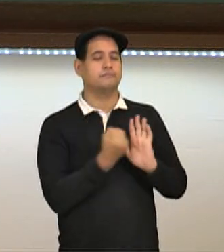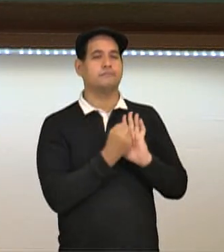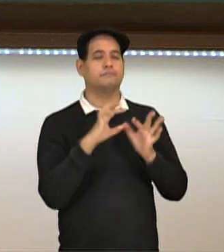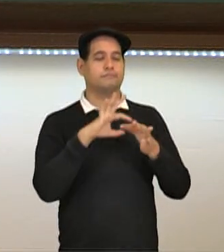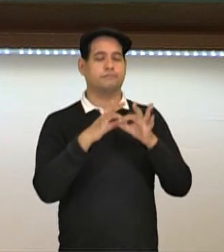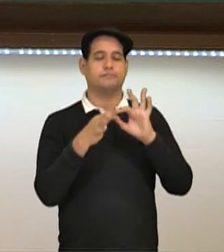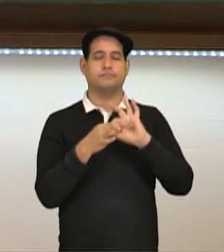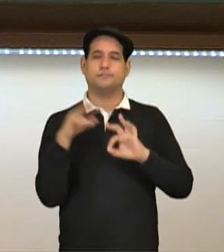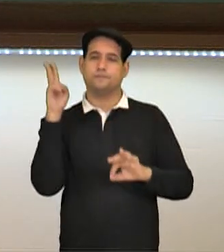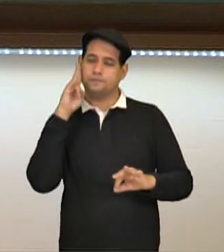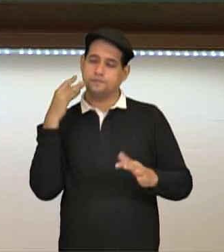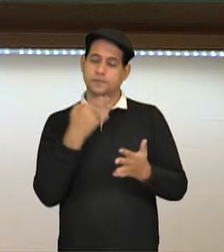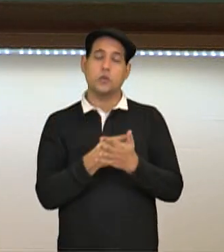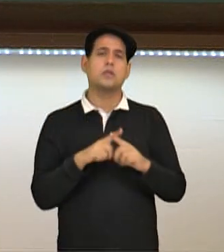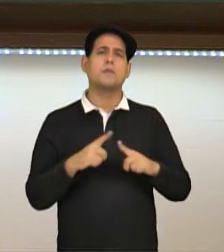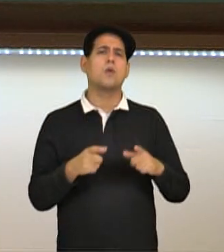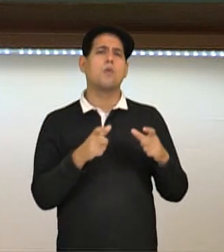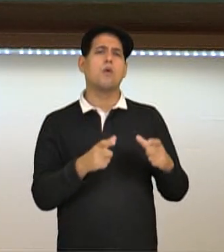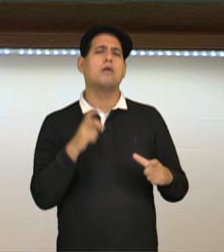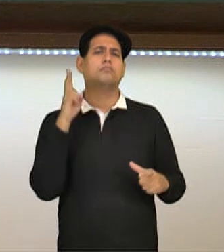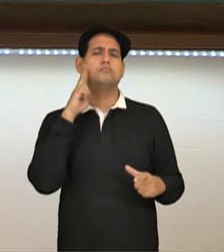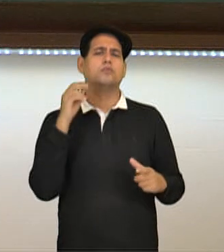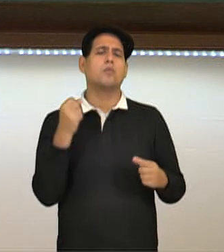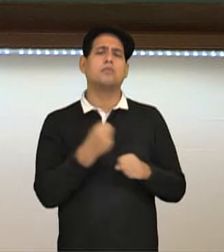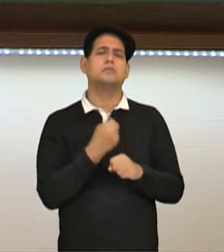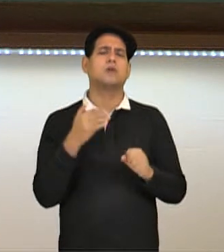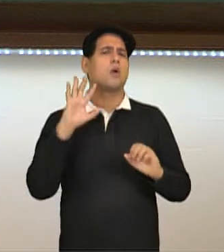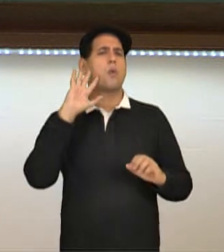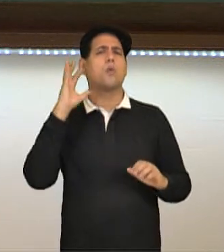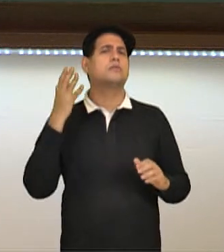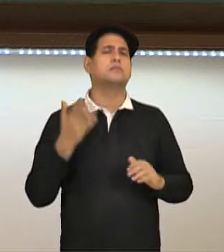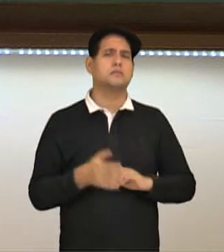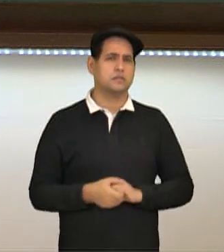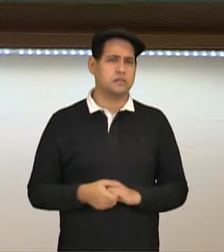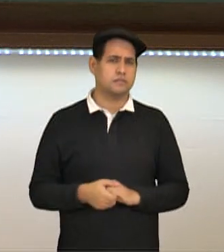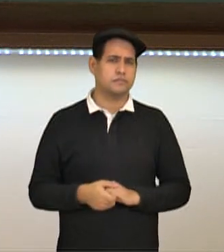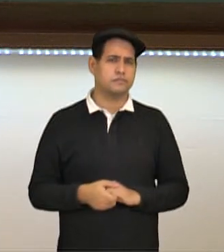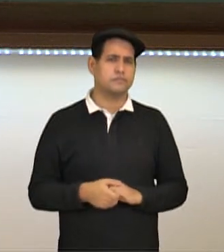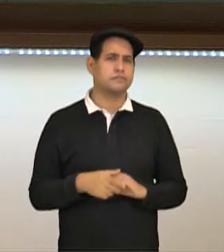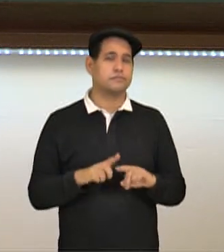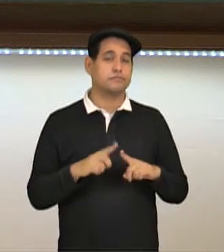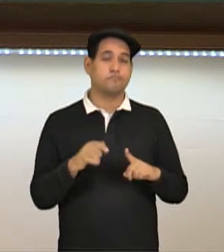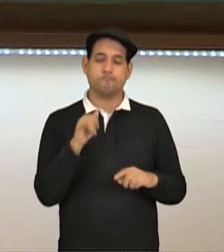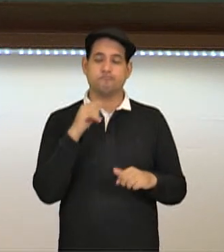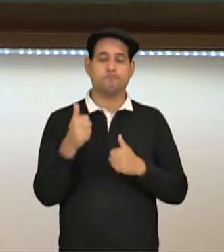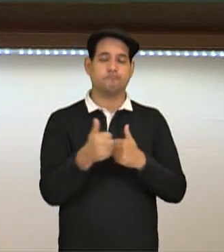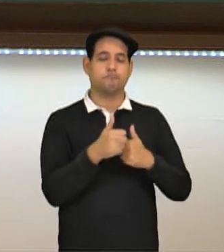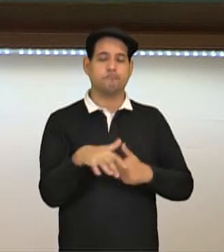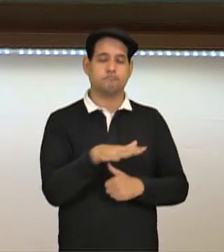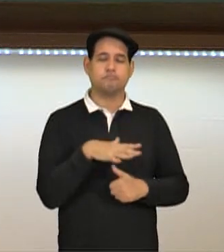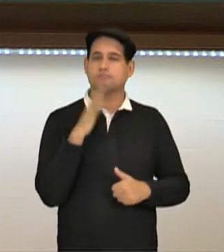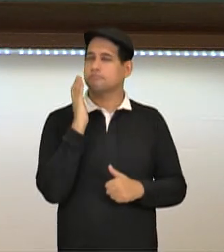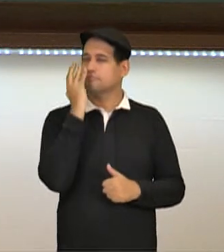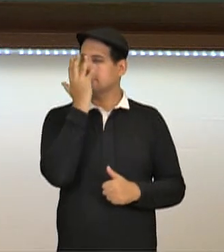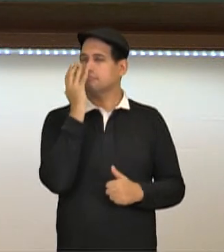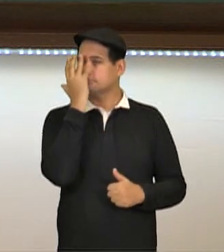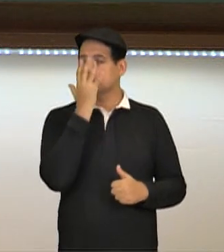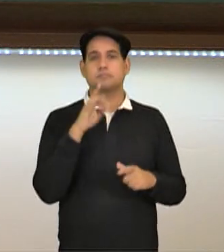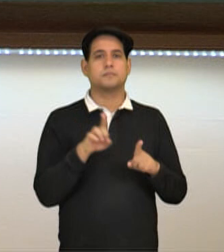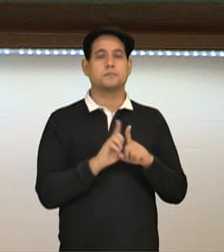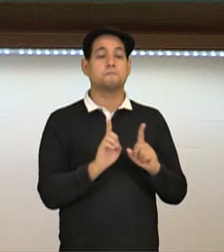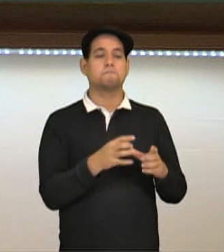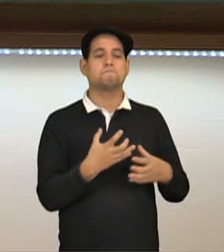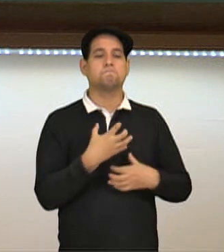contexto histórico e o período histórico, o que estava acontecendo, né, no entorno daquele romance, no entorno